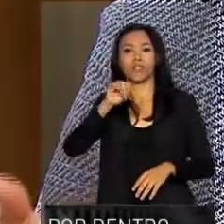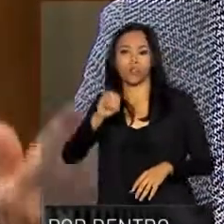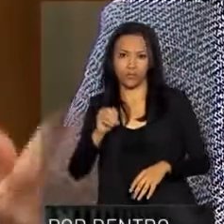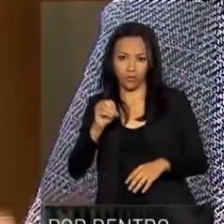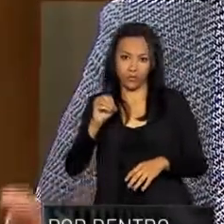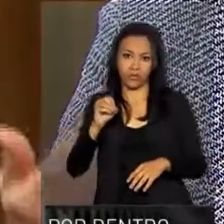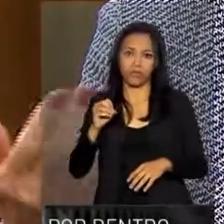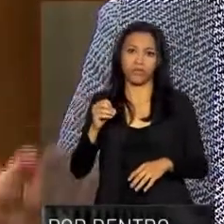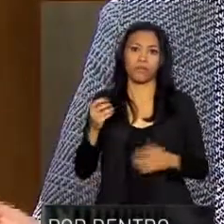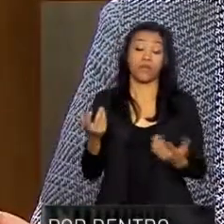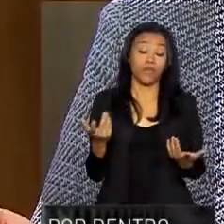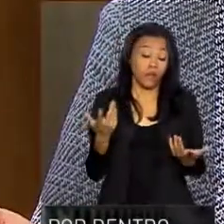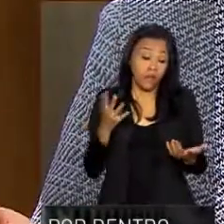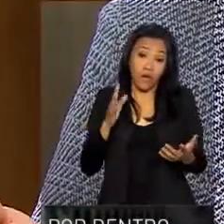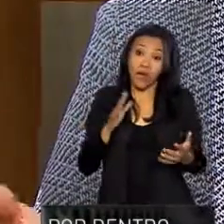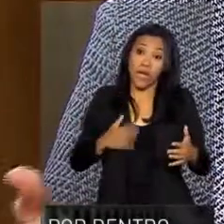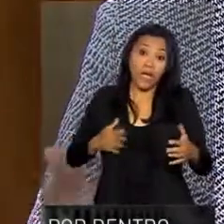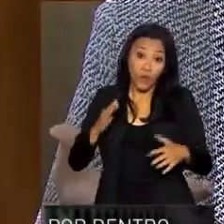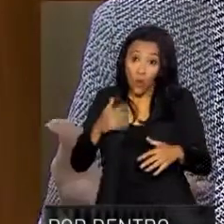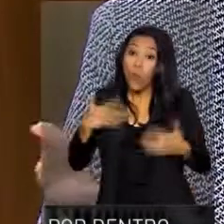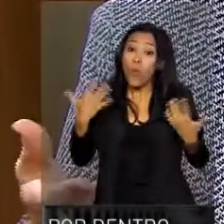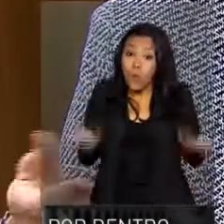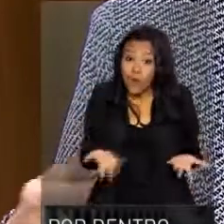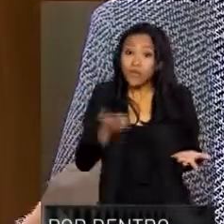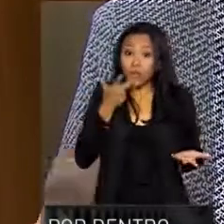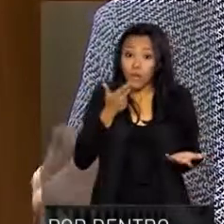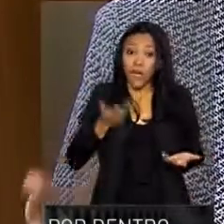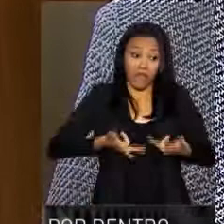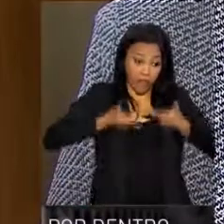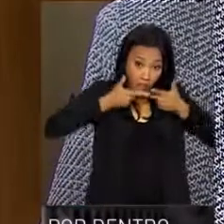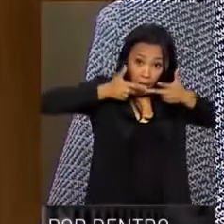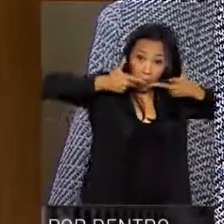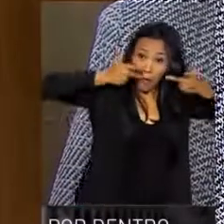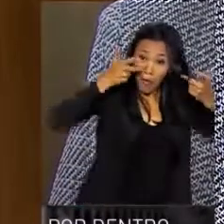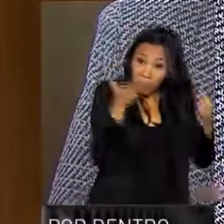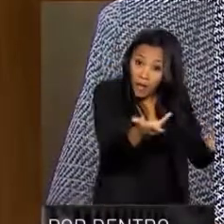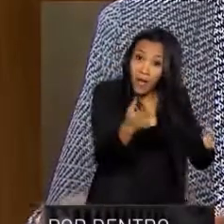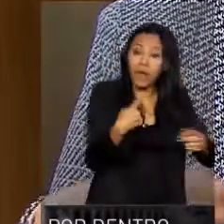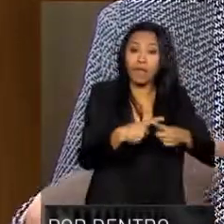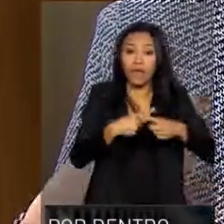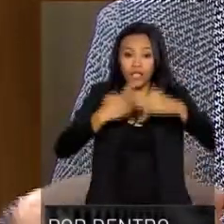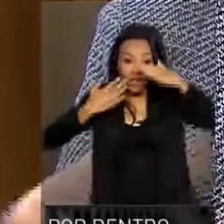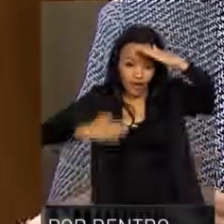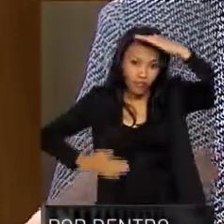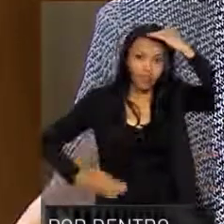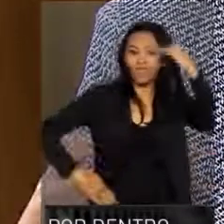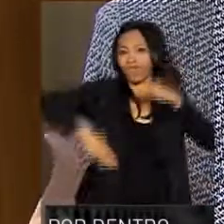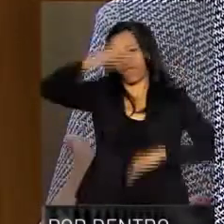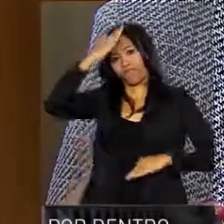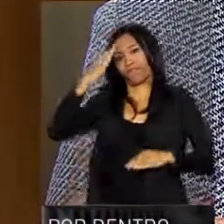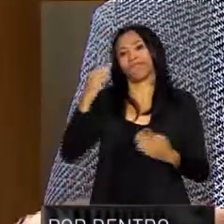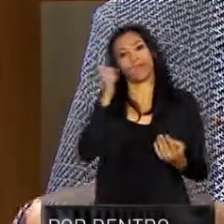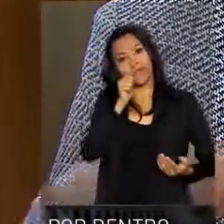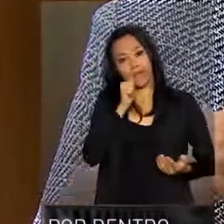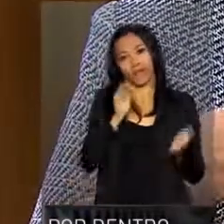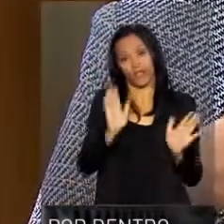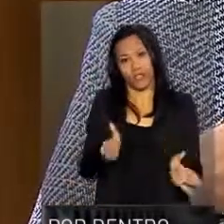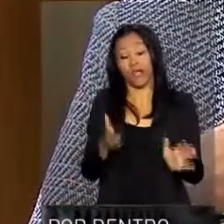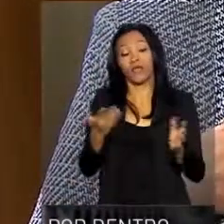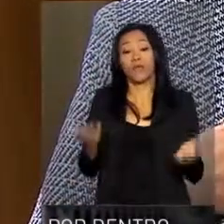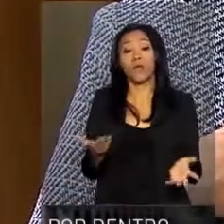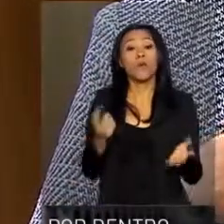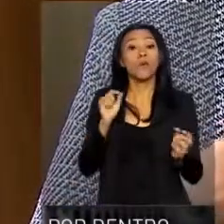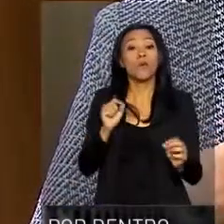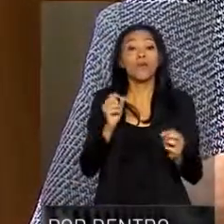muito passando do limite dessa mulher eu acho que está como você mesmo colocou é as regras de convivência é nós fazermos